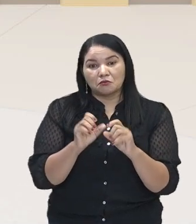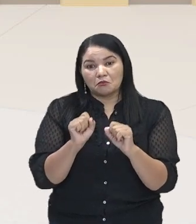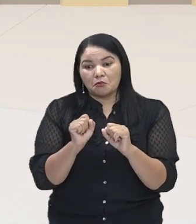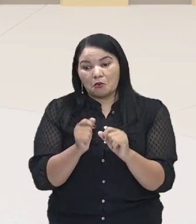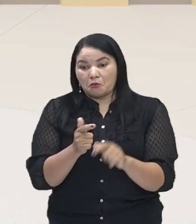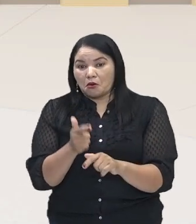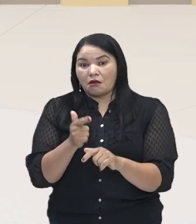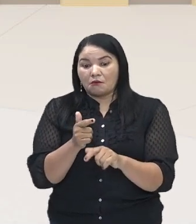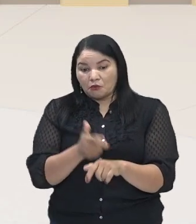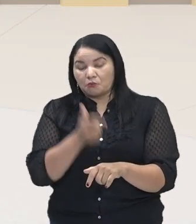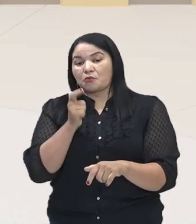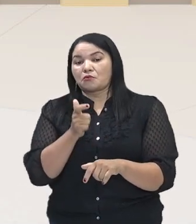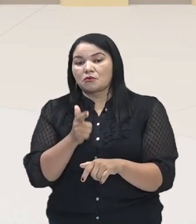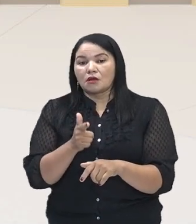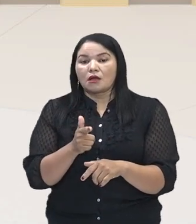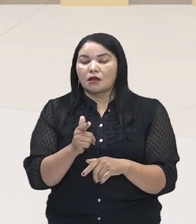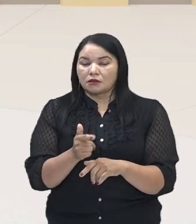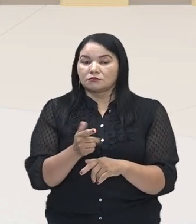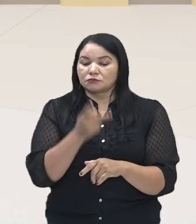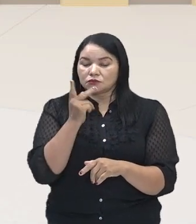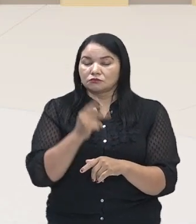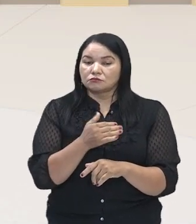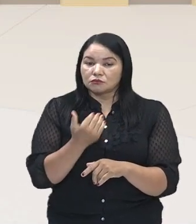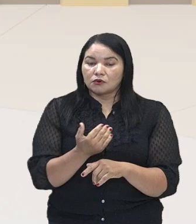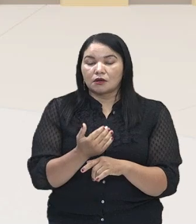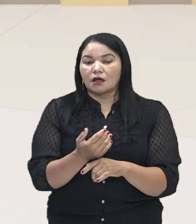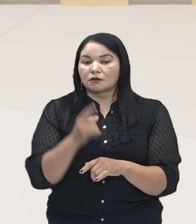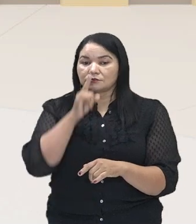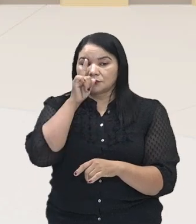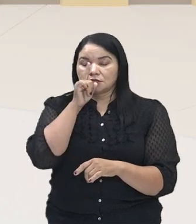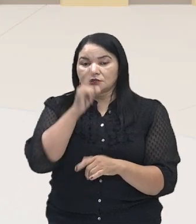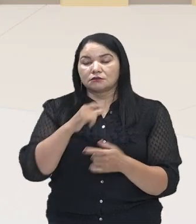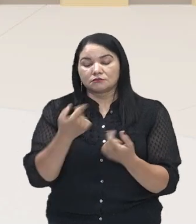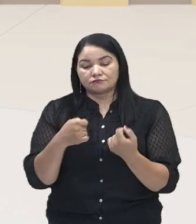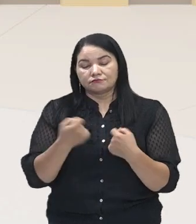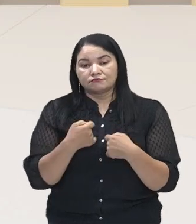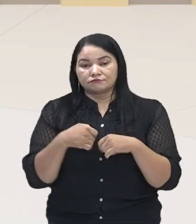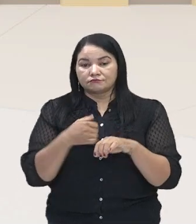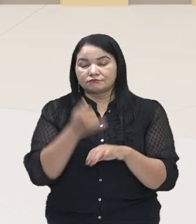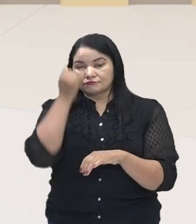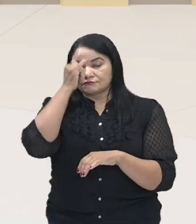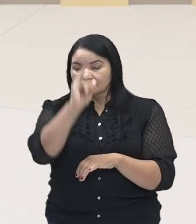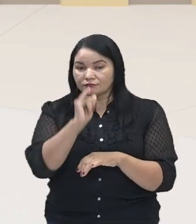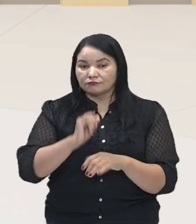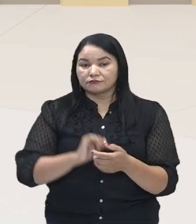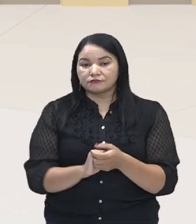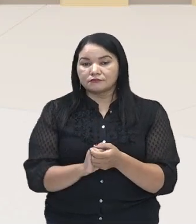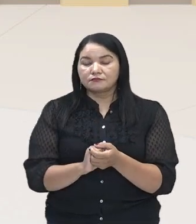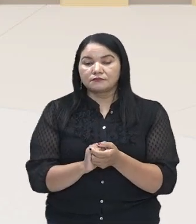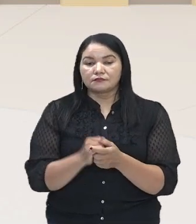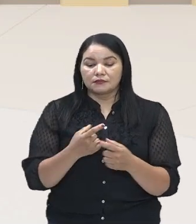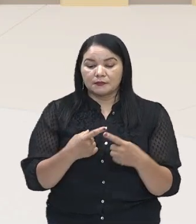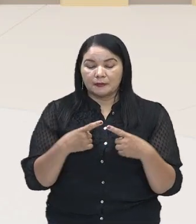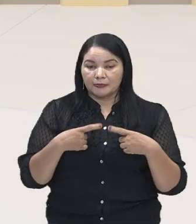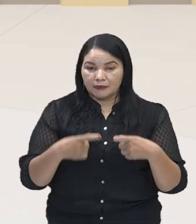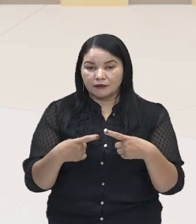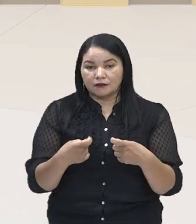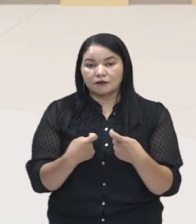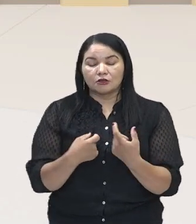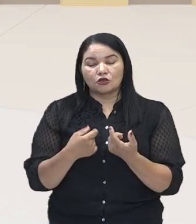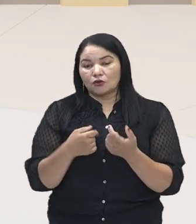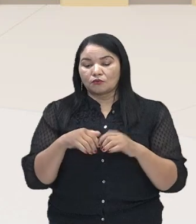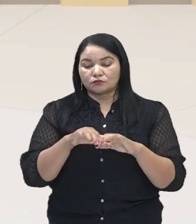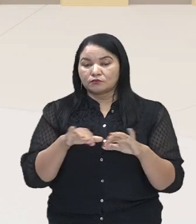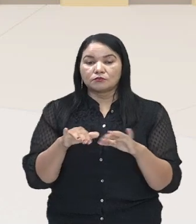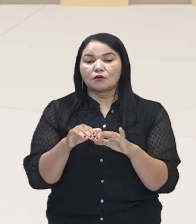uma atrocidade. Nós temos que fazer a nossa parte diariamente, não em criar mais guerras, mas apaziguar